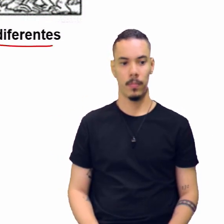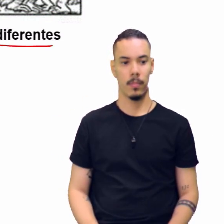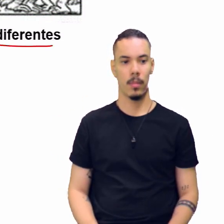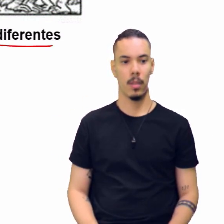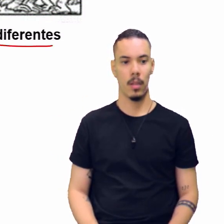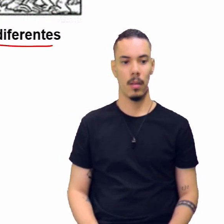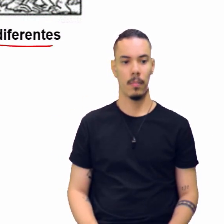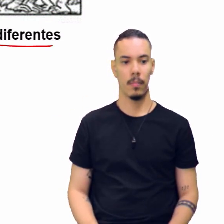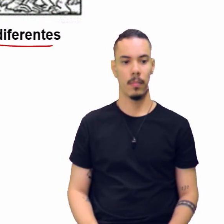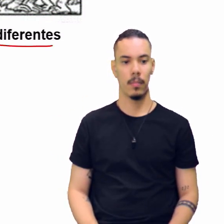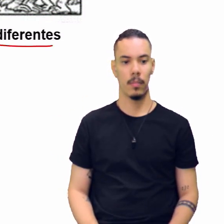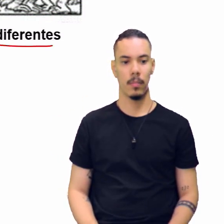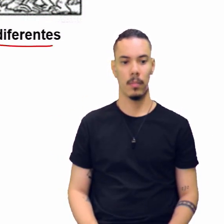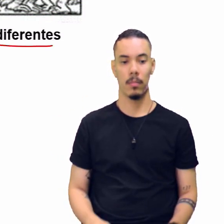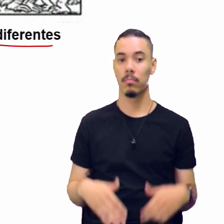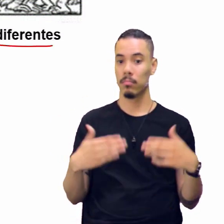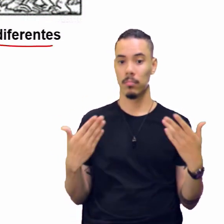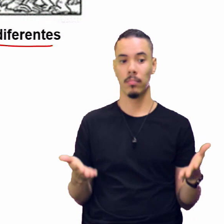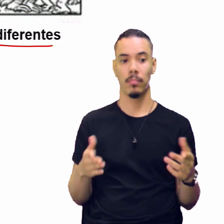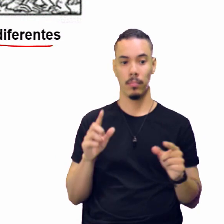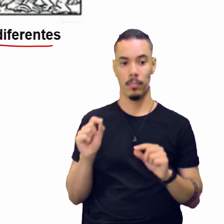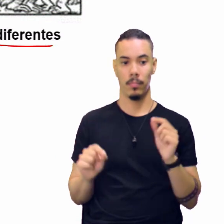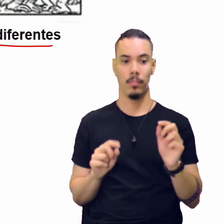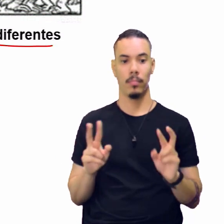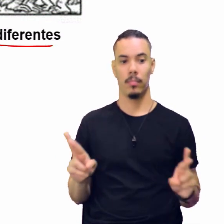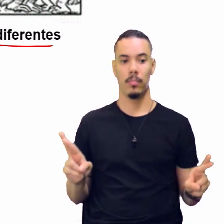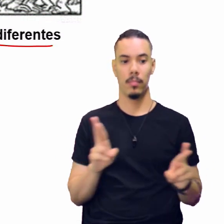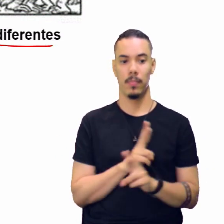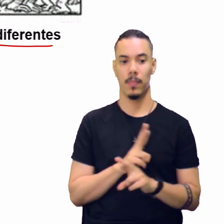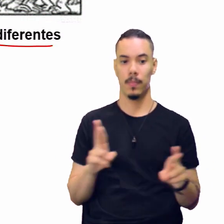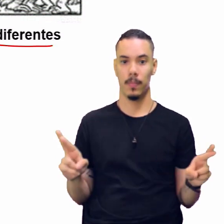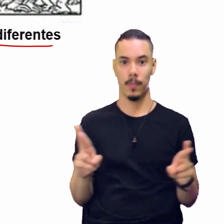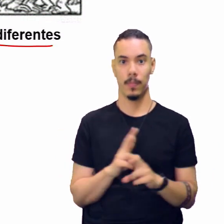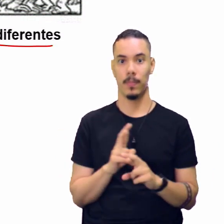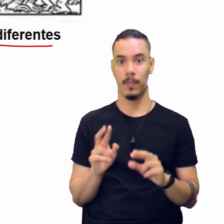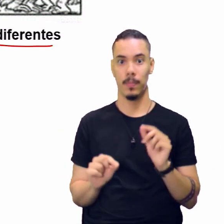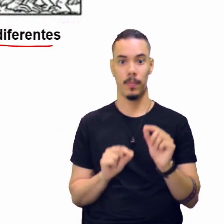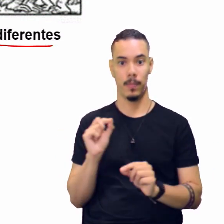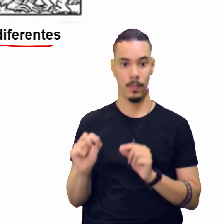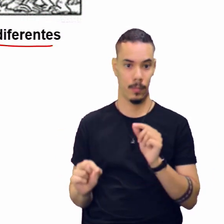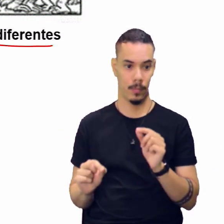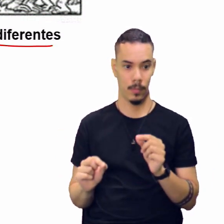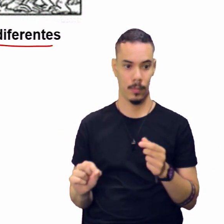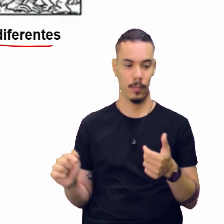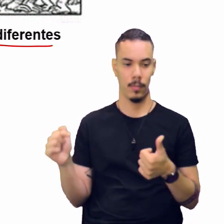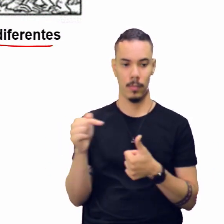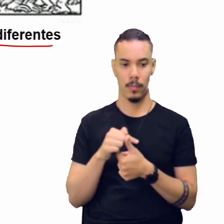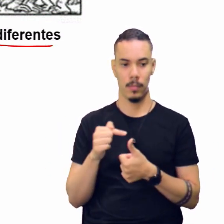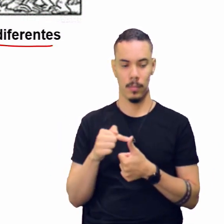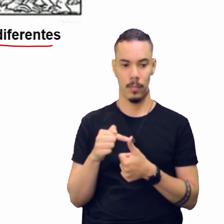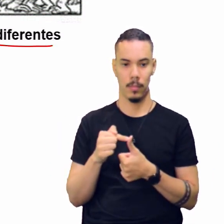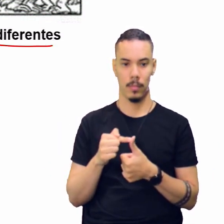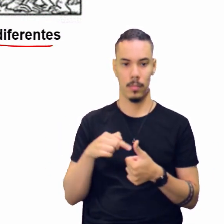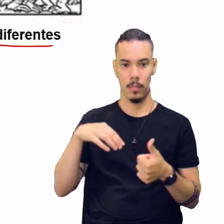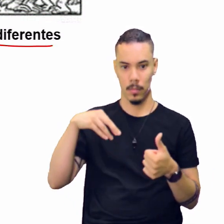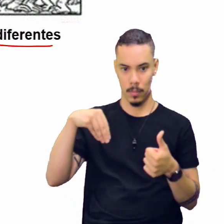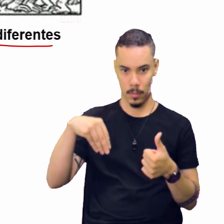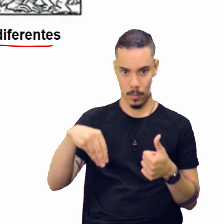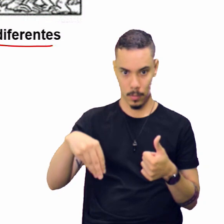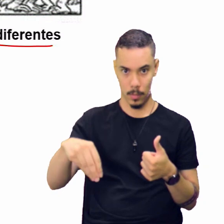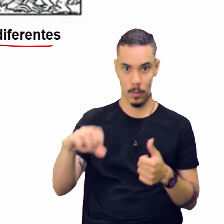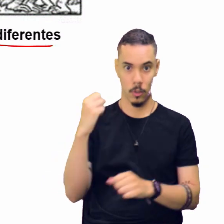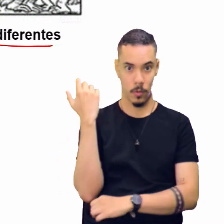lenhador. Quanto a questões relacionadas a ao replantio